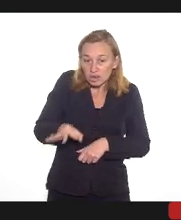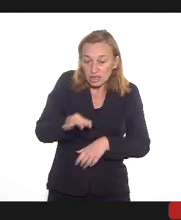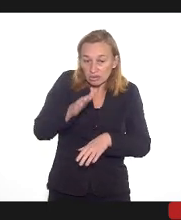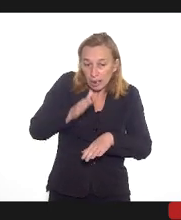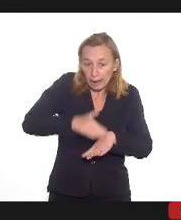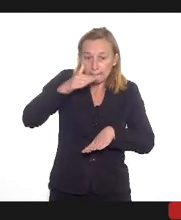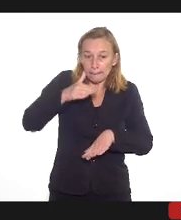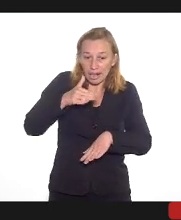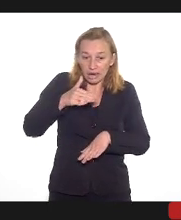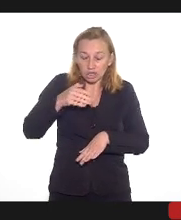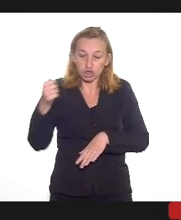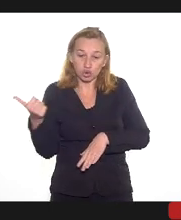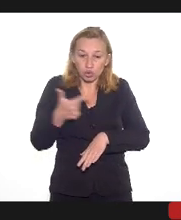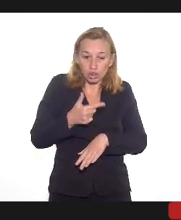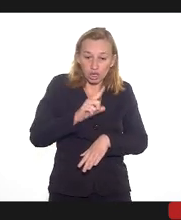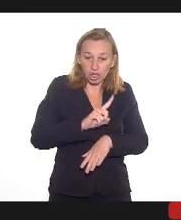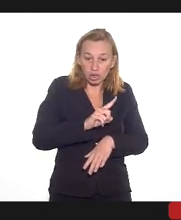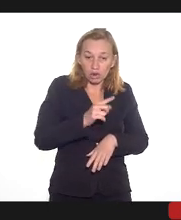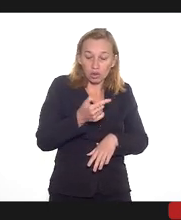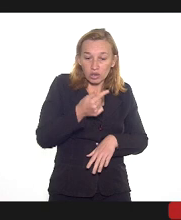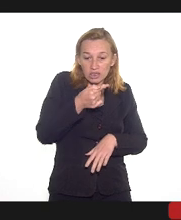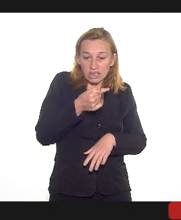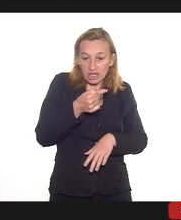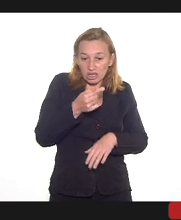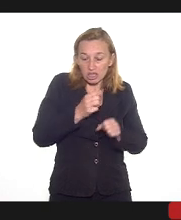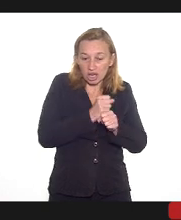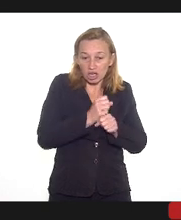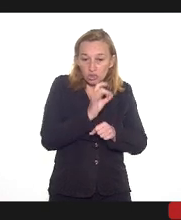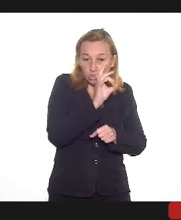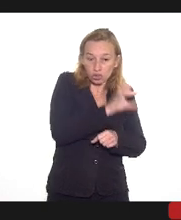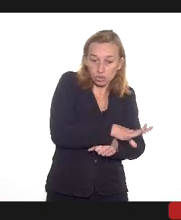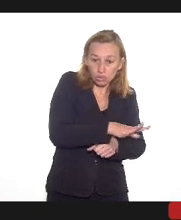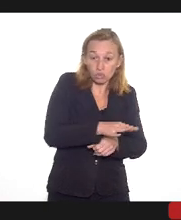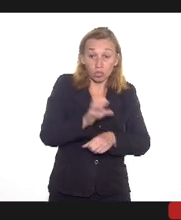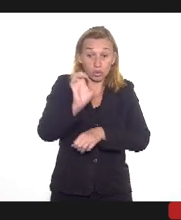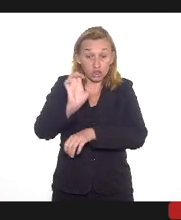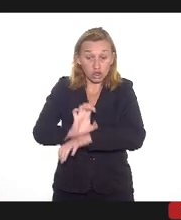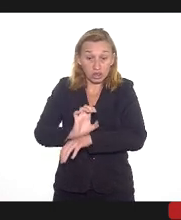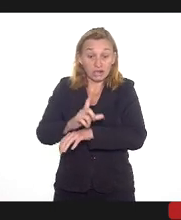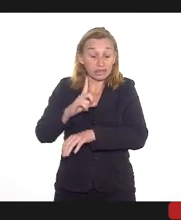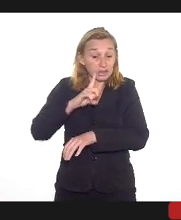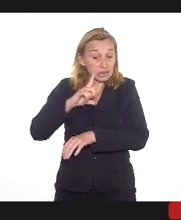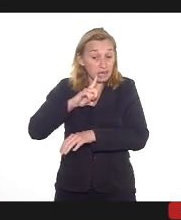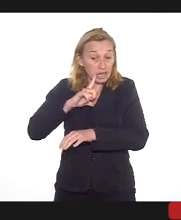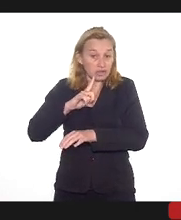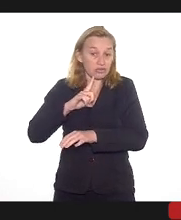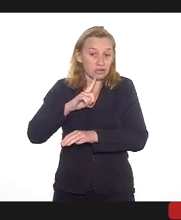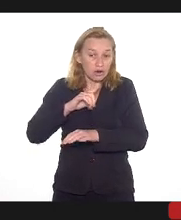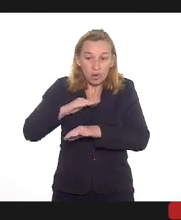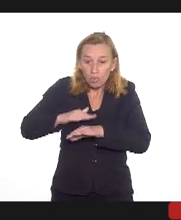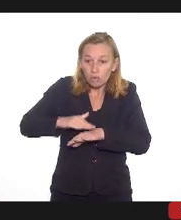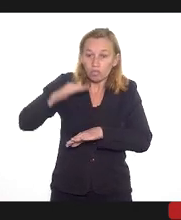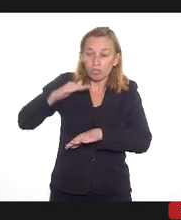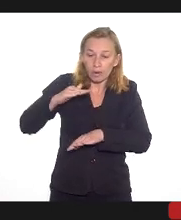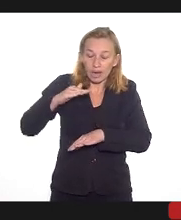que a média dos últimos 7 anos. Ou seja, o Estado ele teve um incremento de